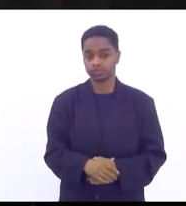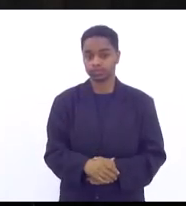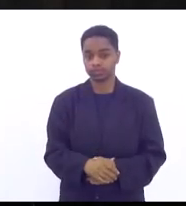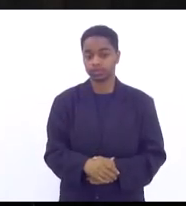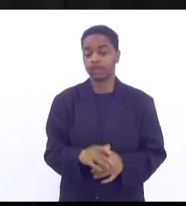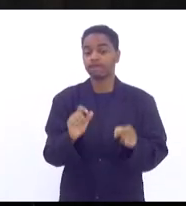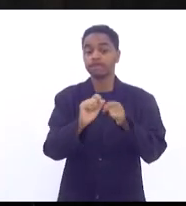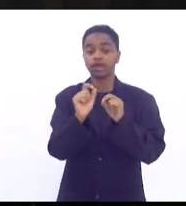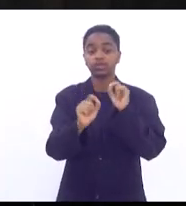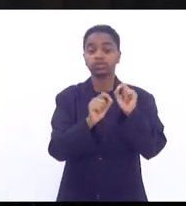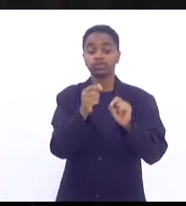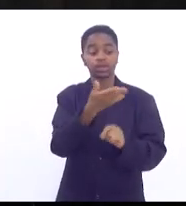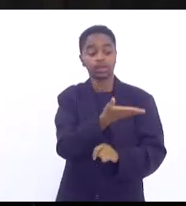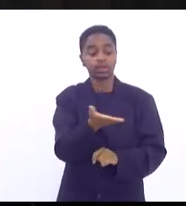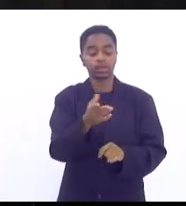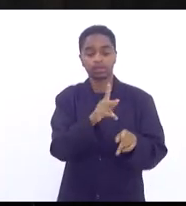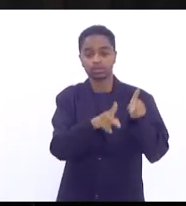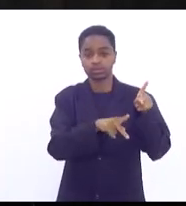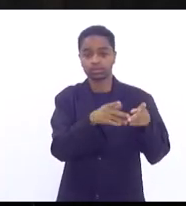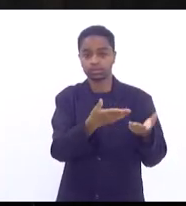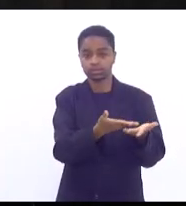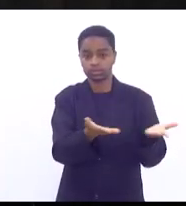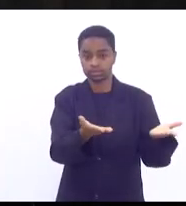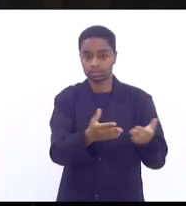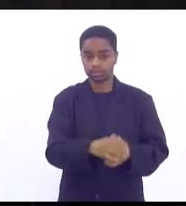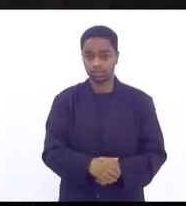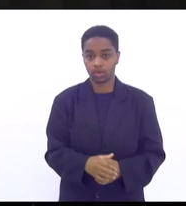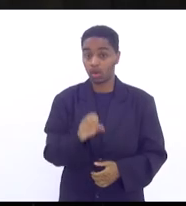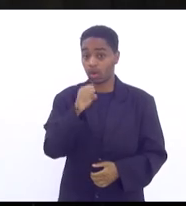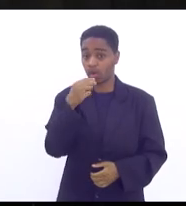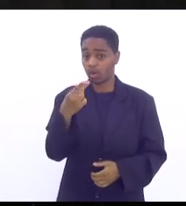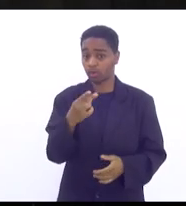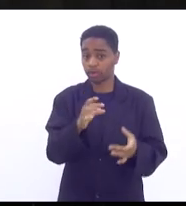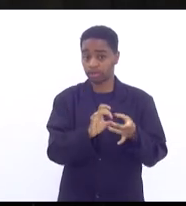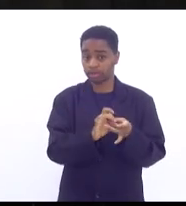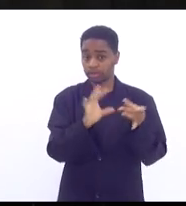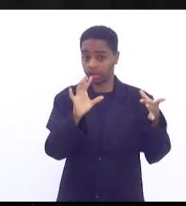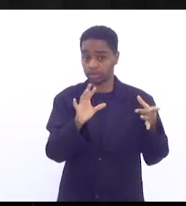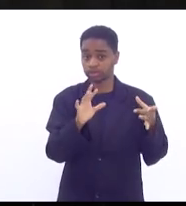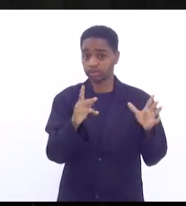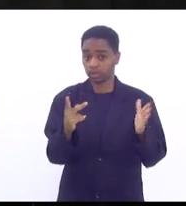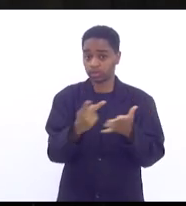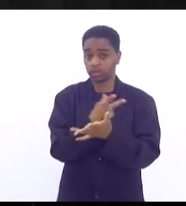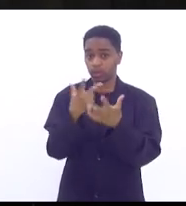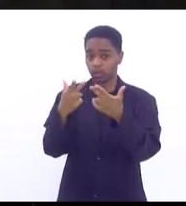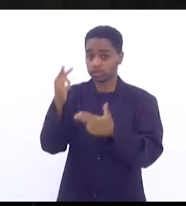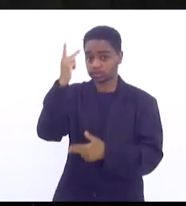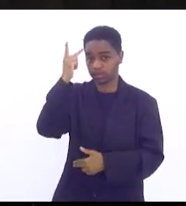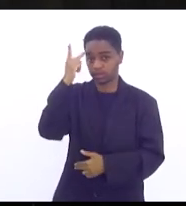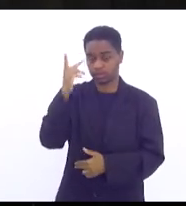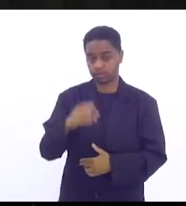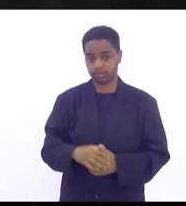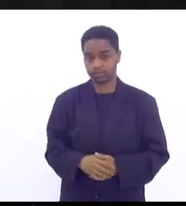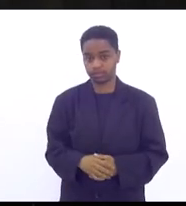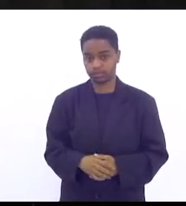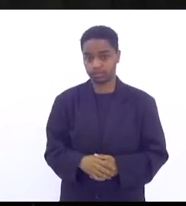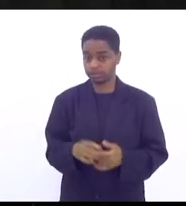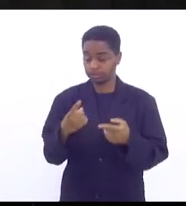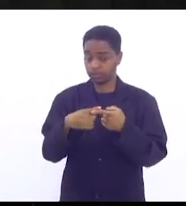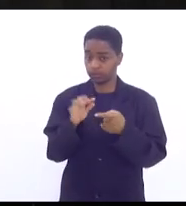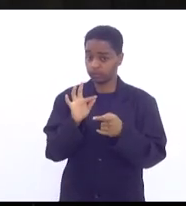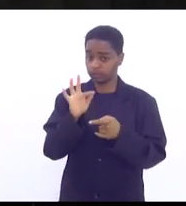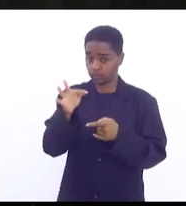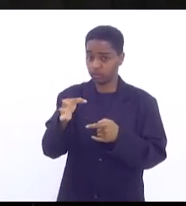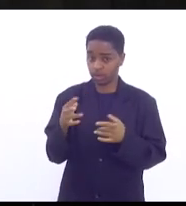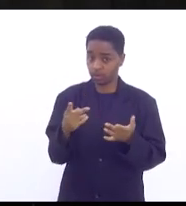que faz com esse pessoal todo? Ou a gente vai deixar isso aqui se transformar na Cracolândia de São Paulo? Que vai acabar